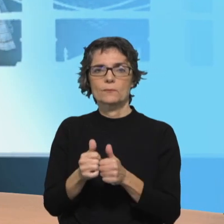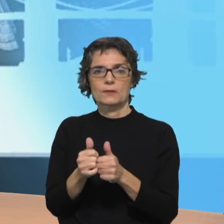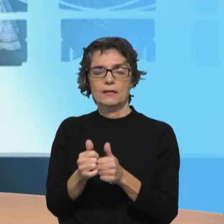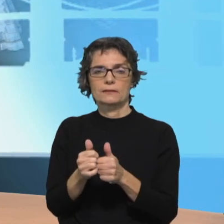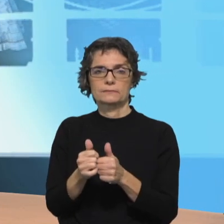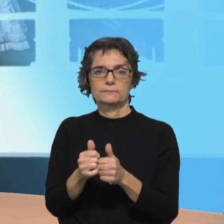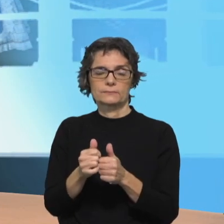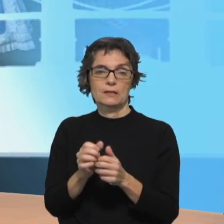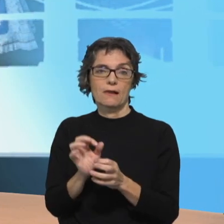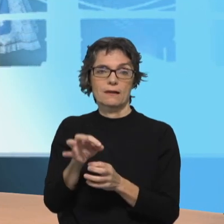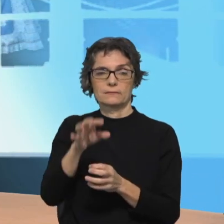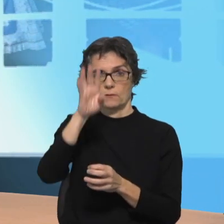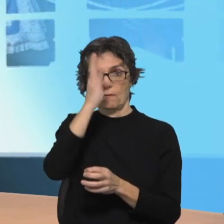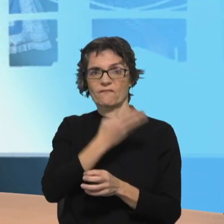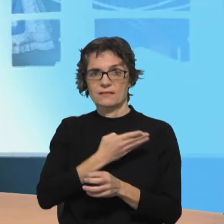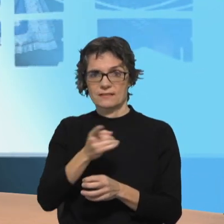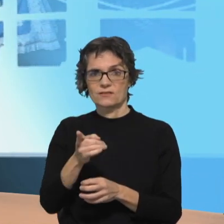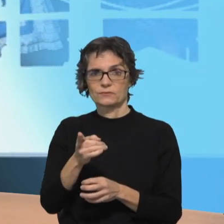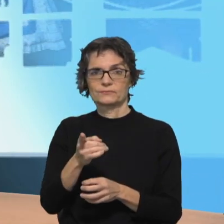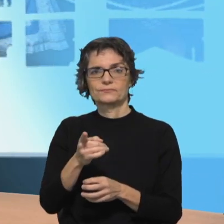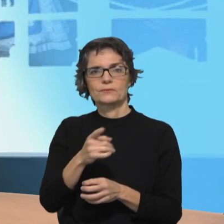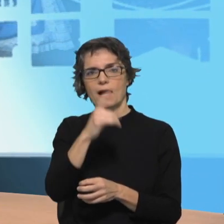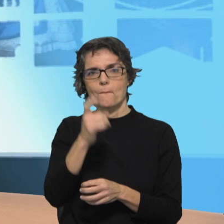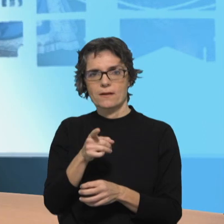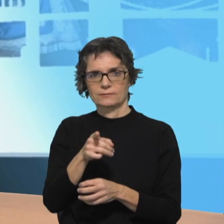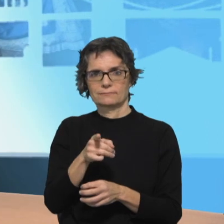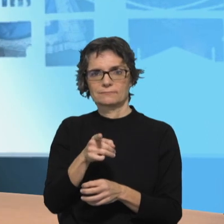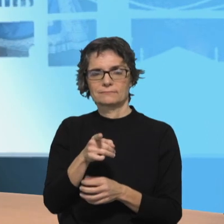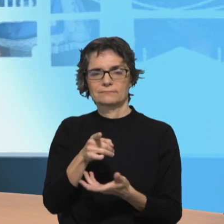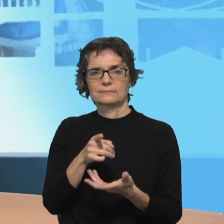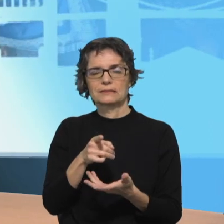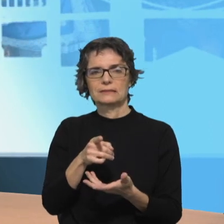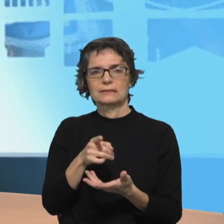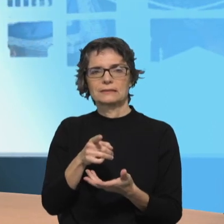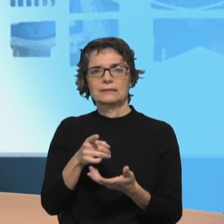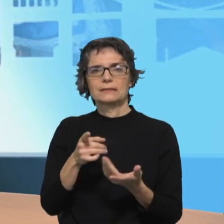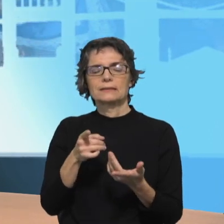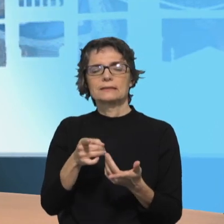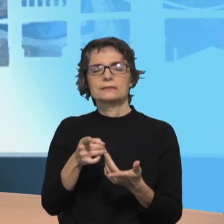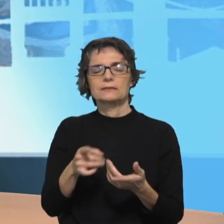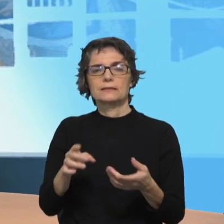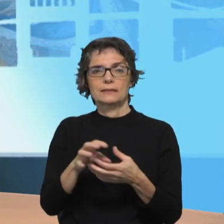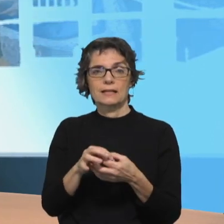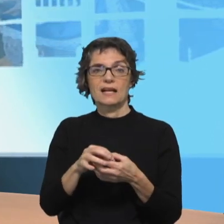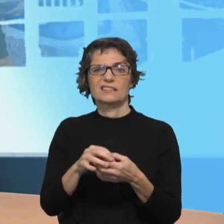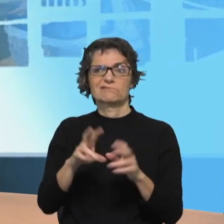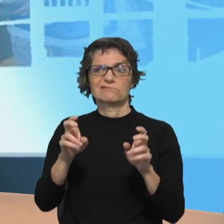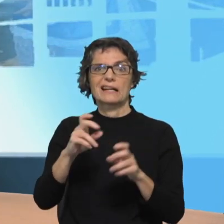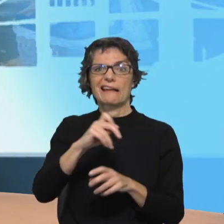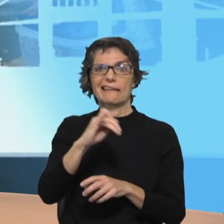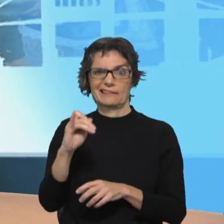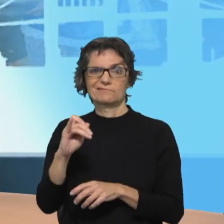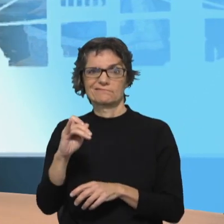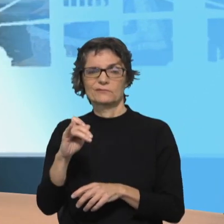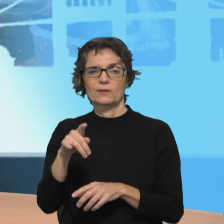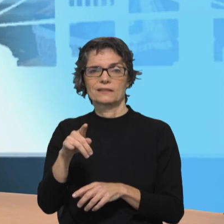do Papa Francisco, a paz surgiu-nos ligada também à inteligência artificial, a